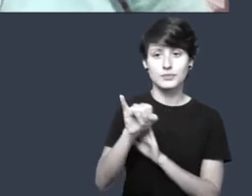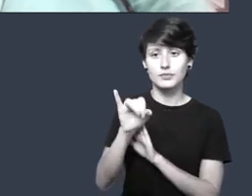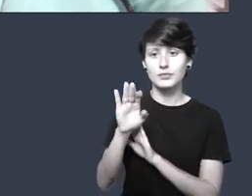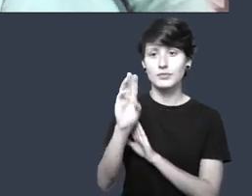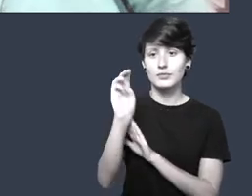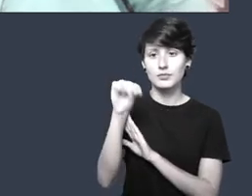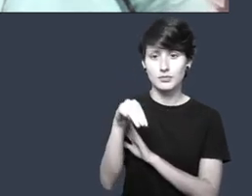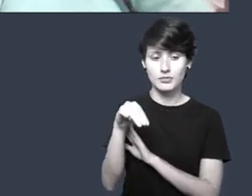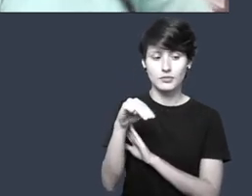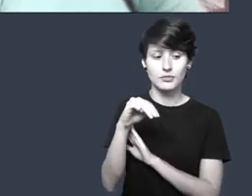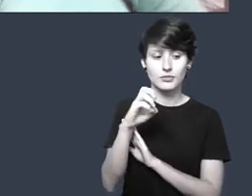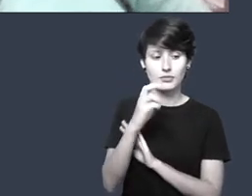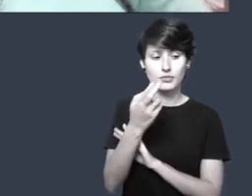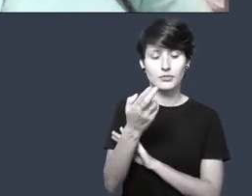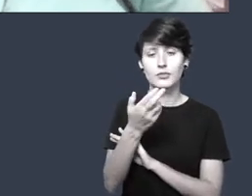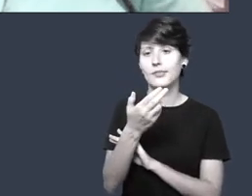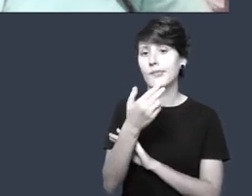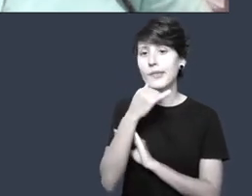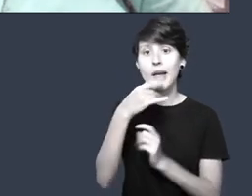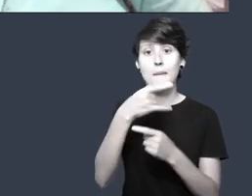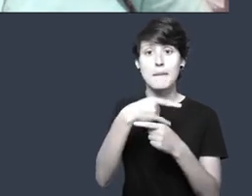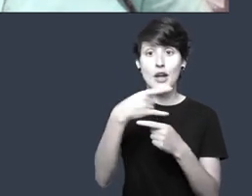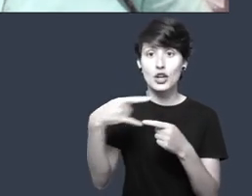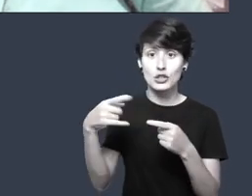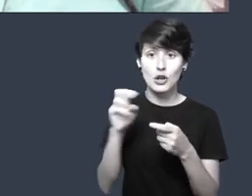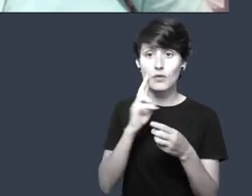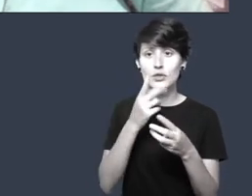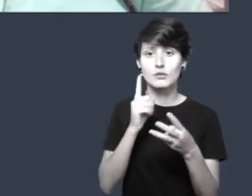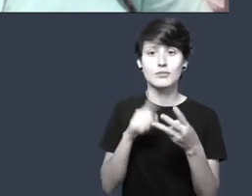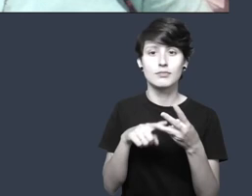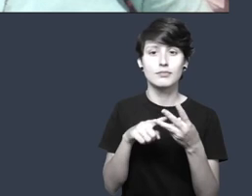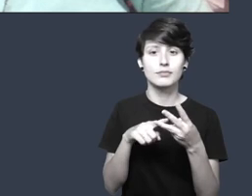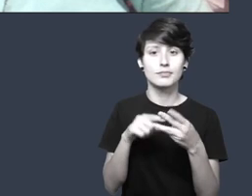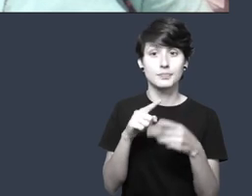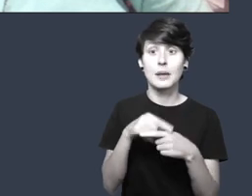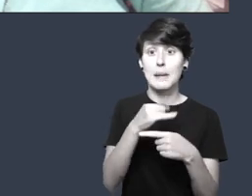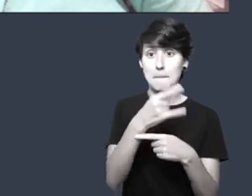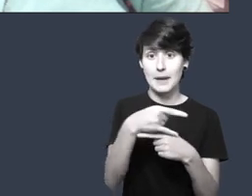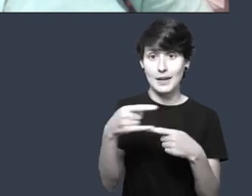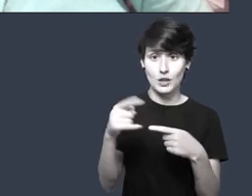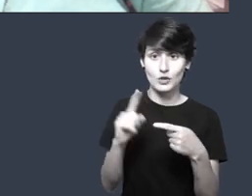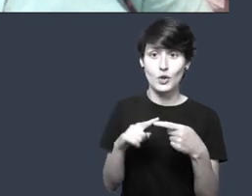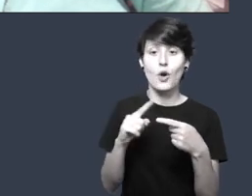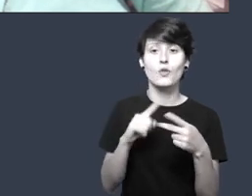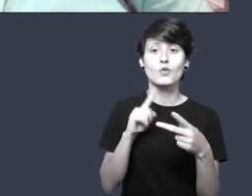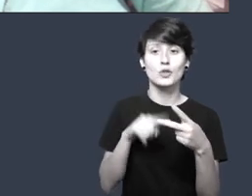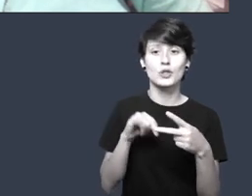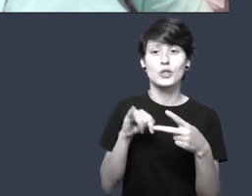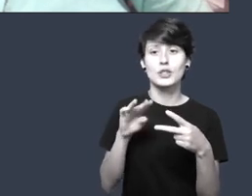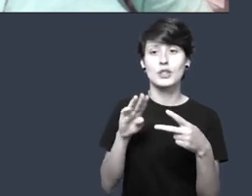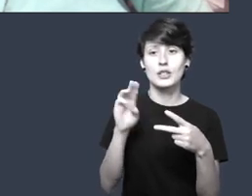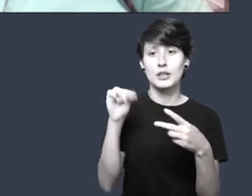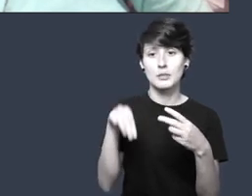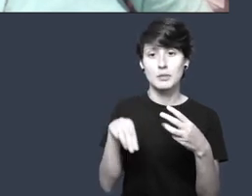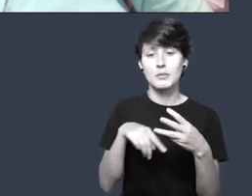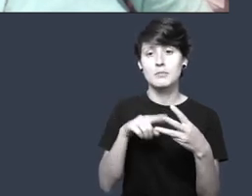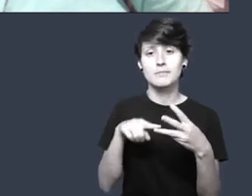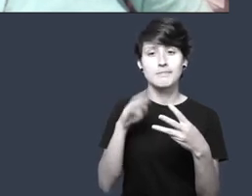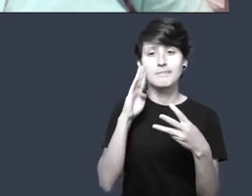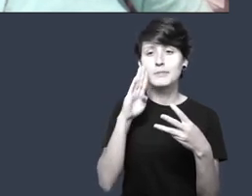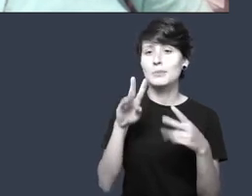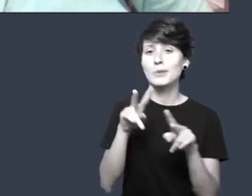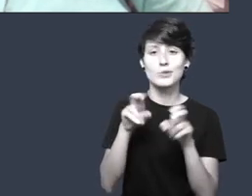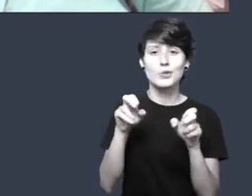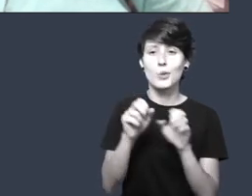IBM, Microsoft, são três empresas que têm feito bastante esse tipo de desenvolvimento, principalmente em relação